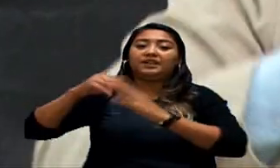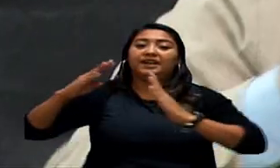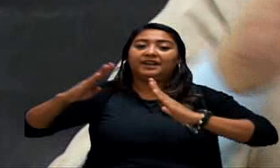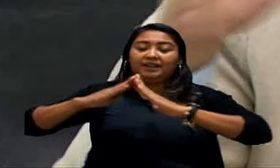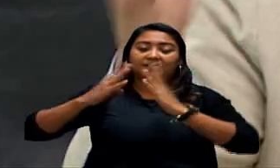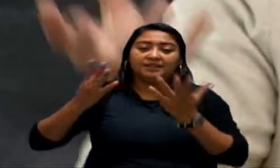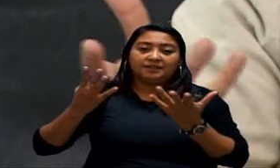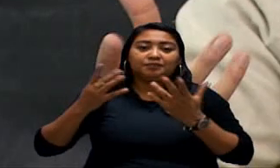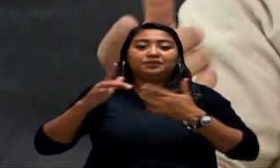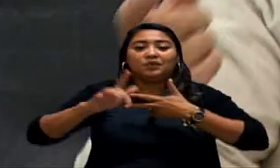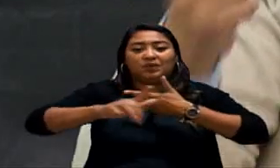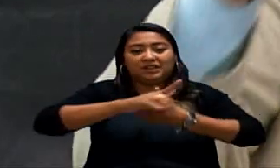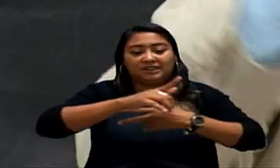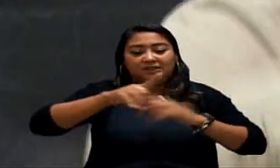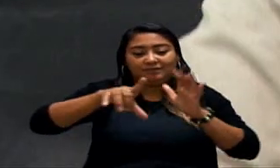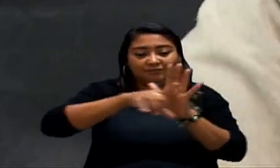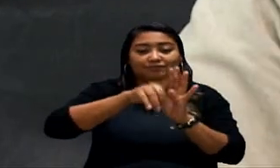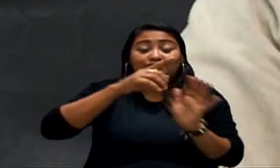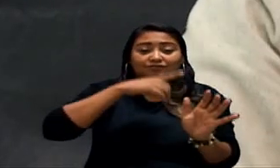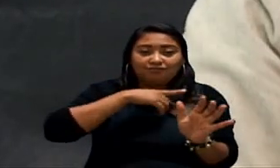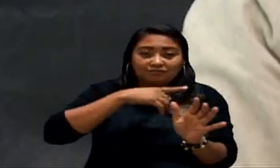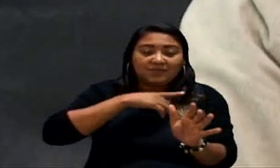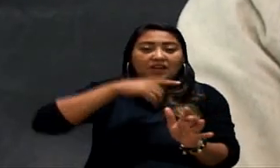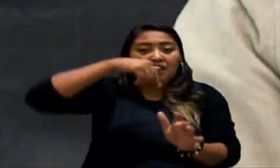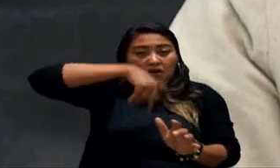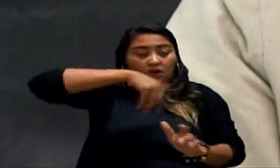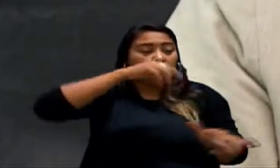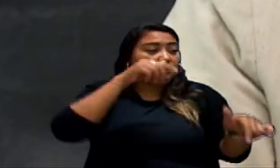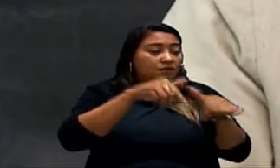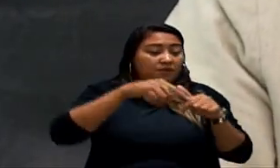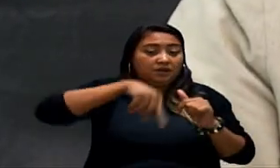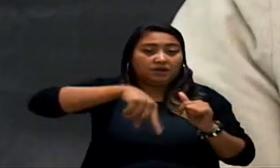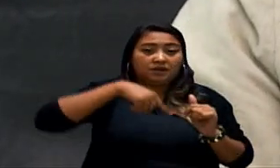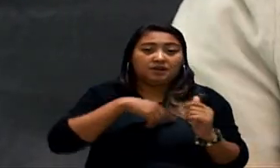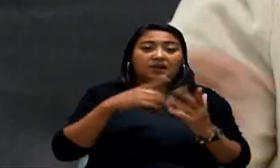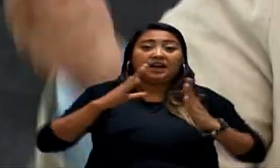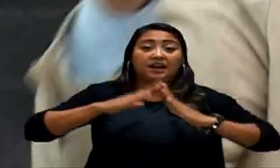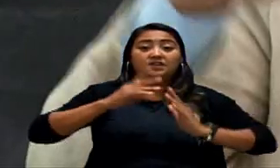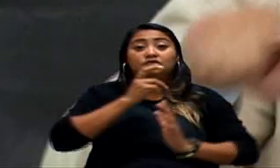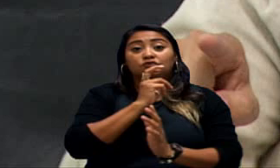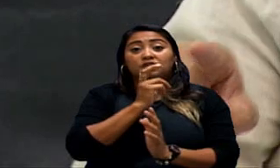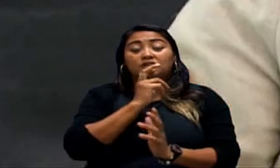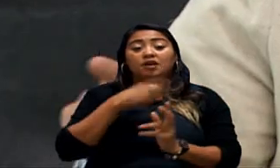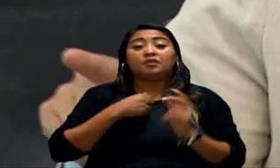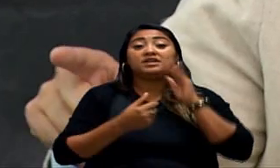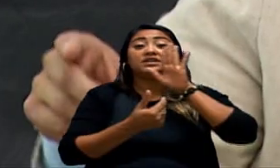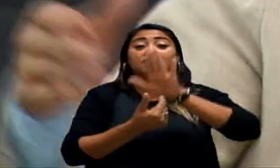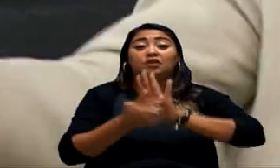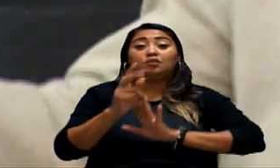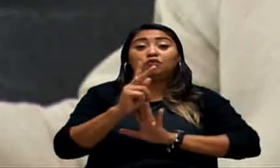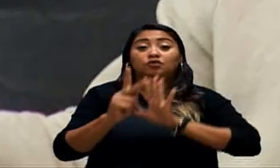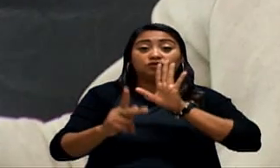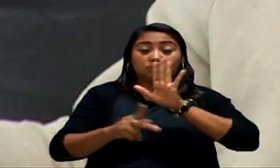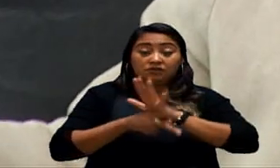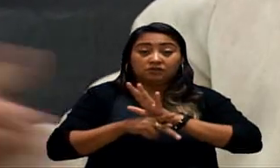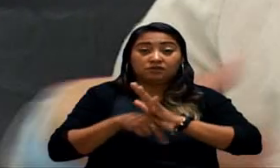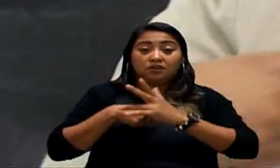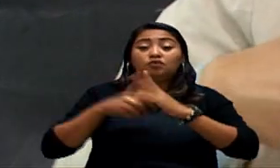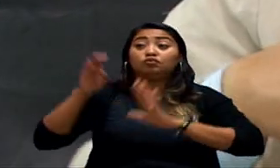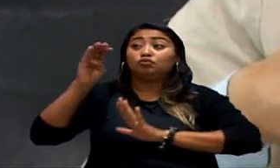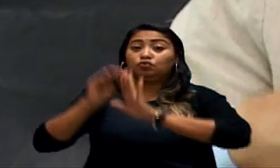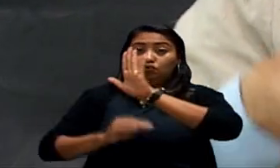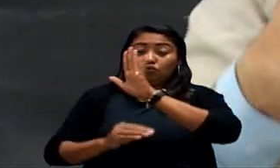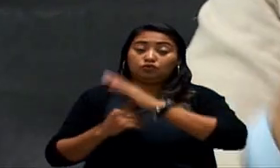Existe toda uma legislação. E eu estou trabalhando aqui dentro da Câmara Municipal de Sorocaba para apresentar um projeto para o desconto. Né? Acho que tem que